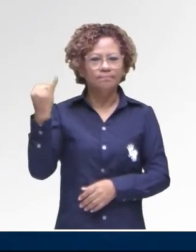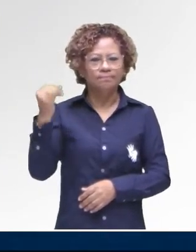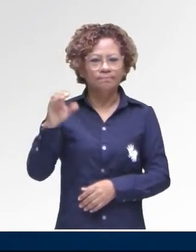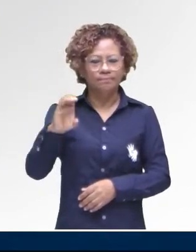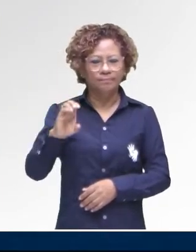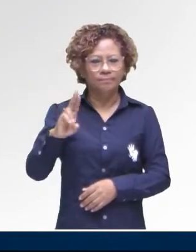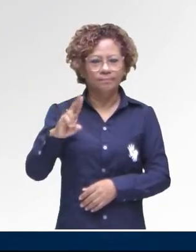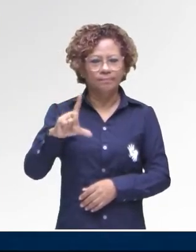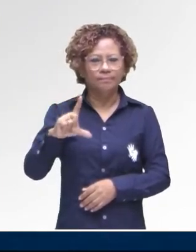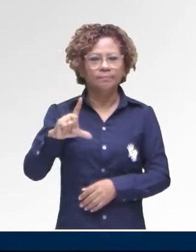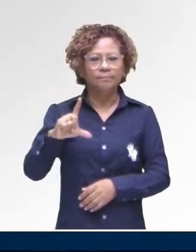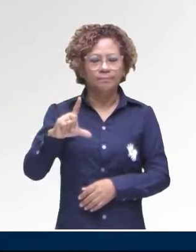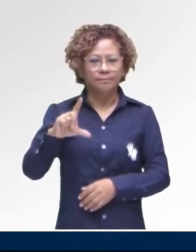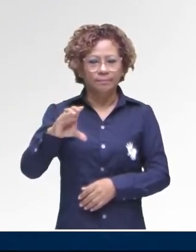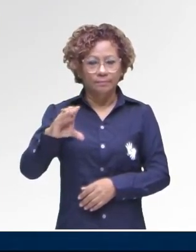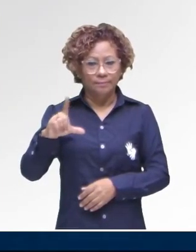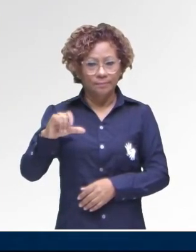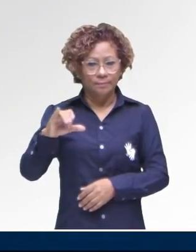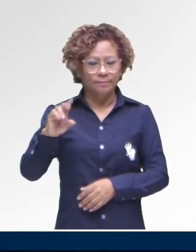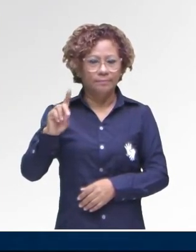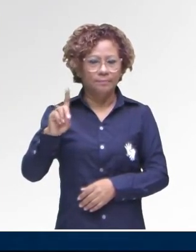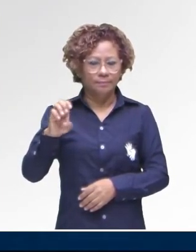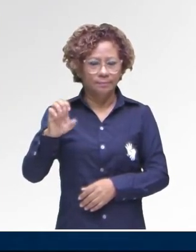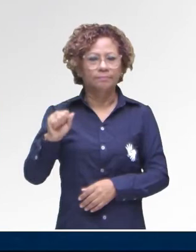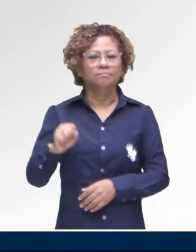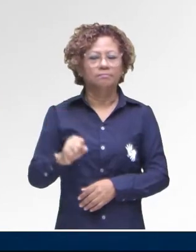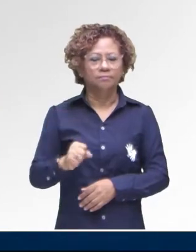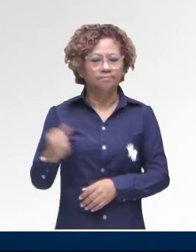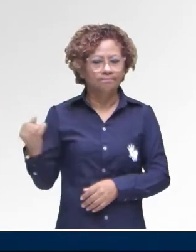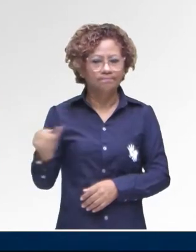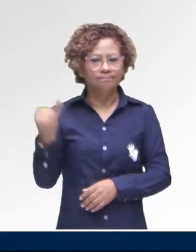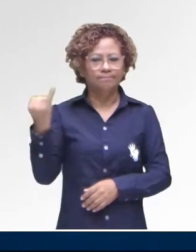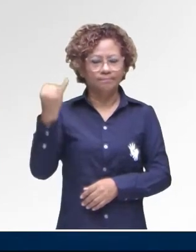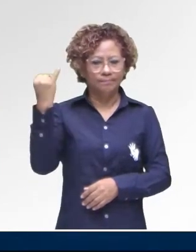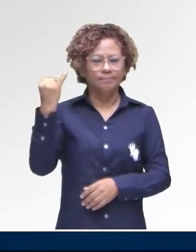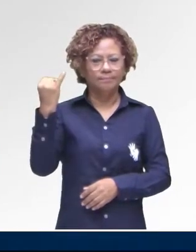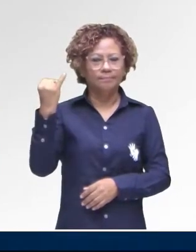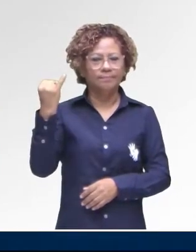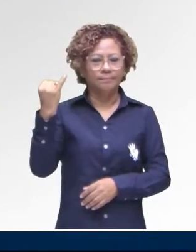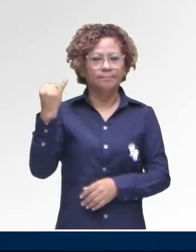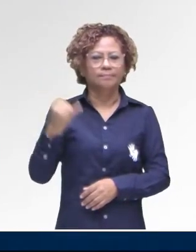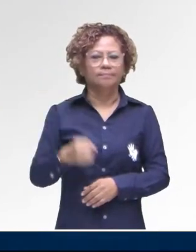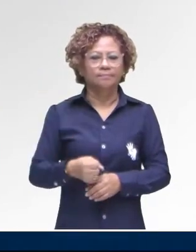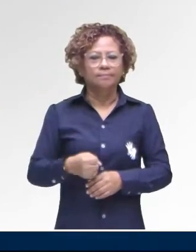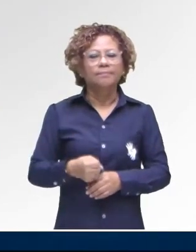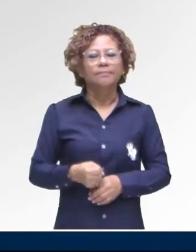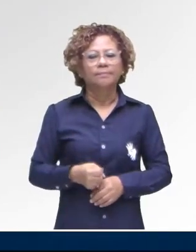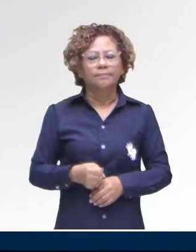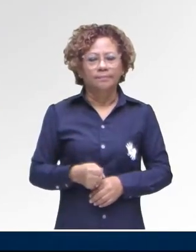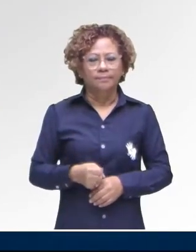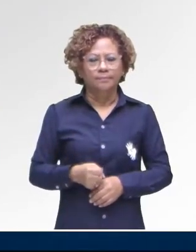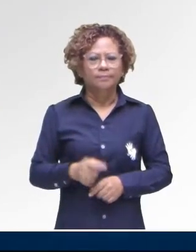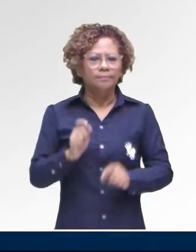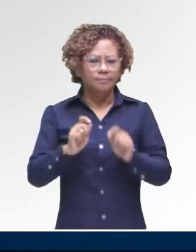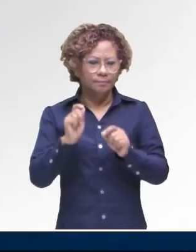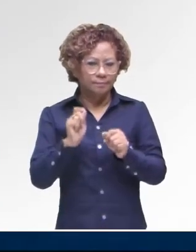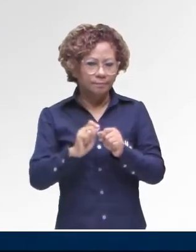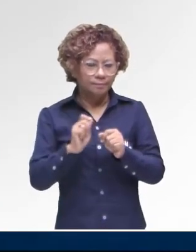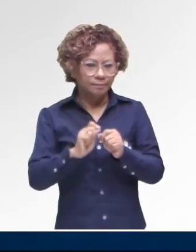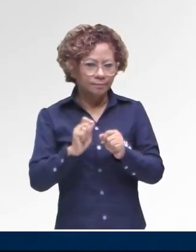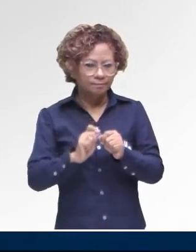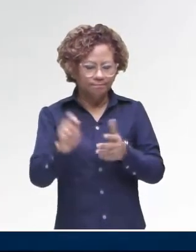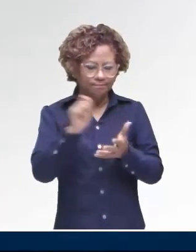é chamado de pai da geometria. Escreveu um livro muito importante, Elementos de Euclides.